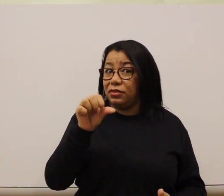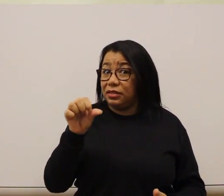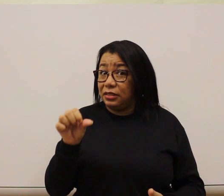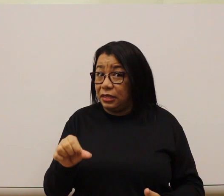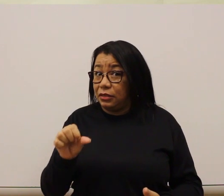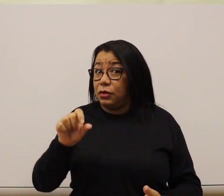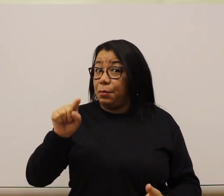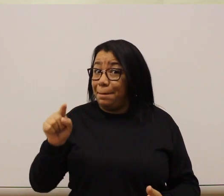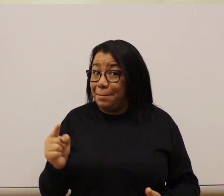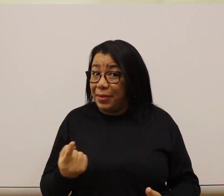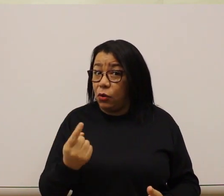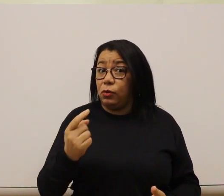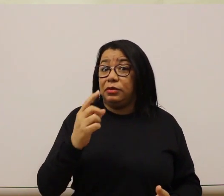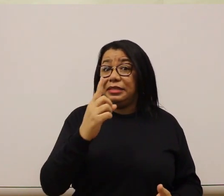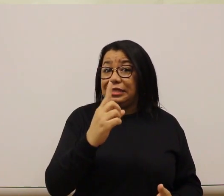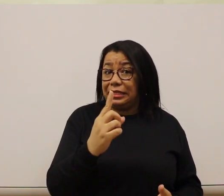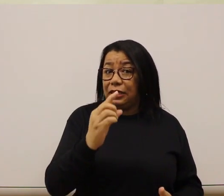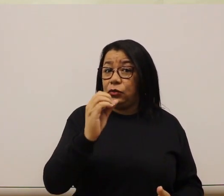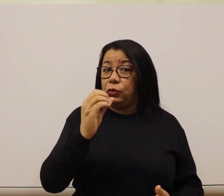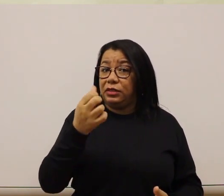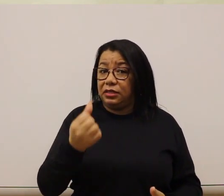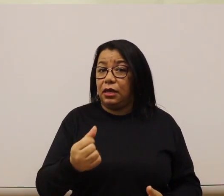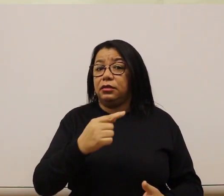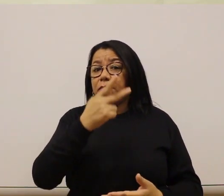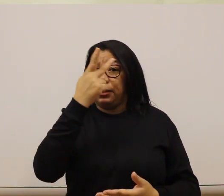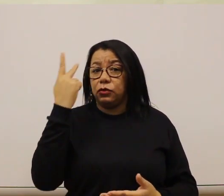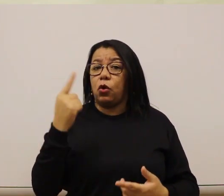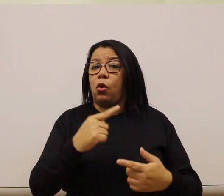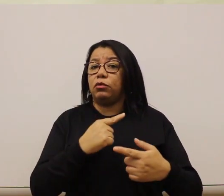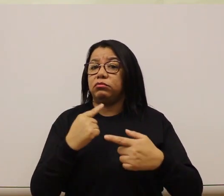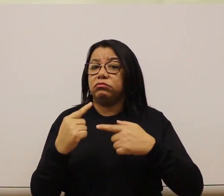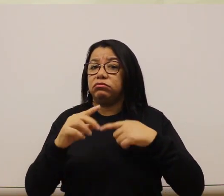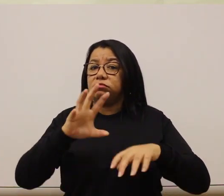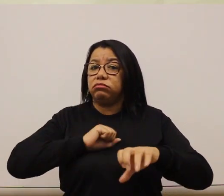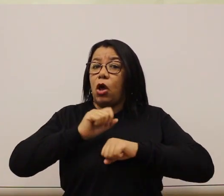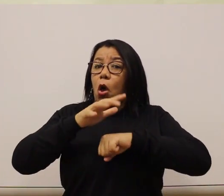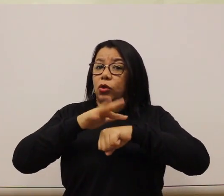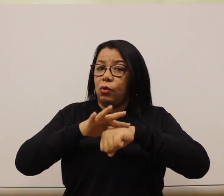2.954.106 infectados. Destes, temos